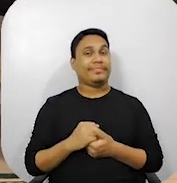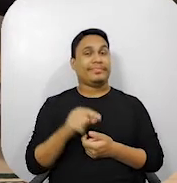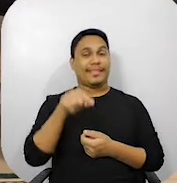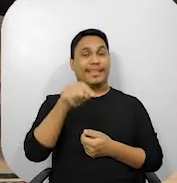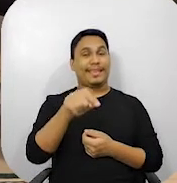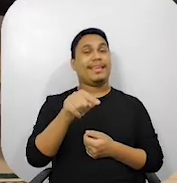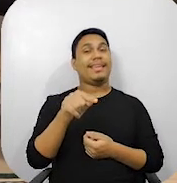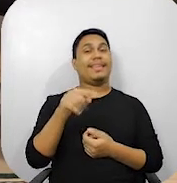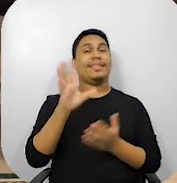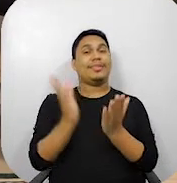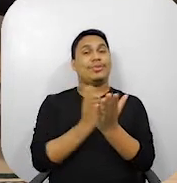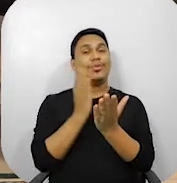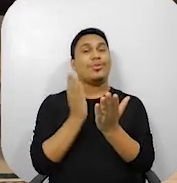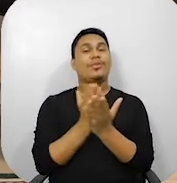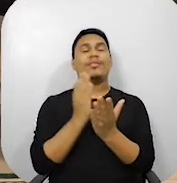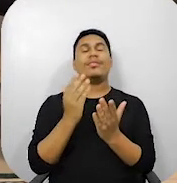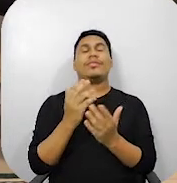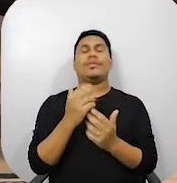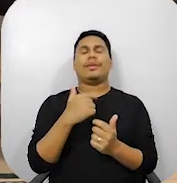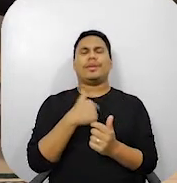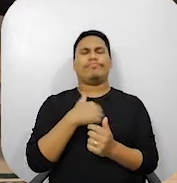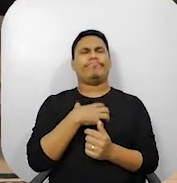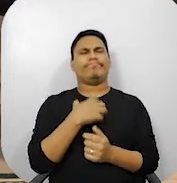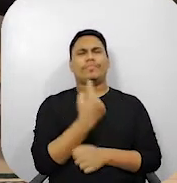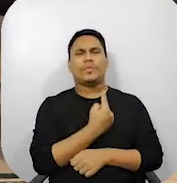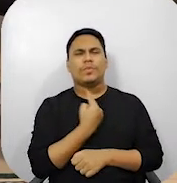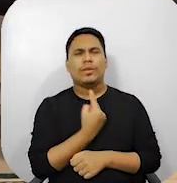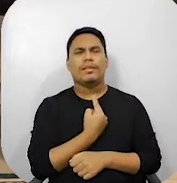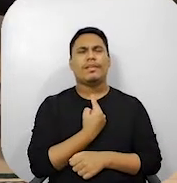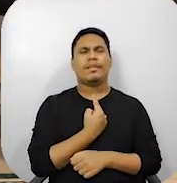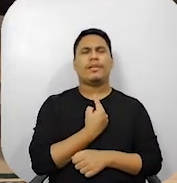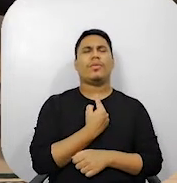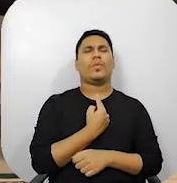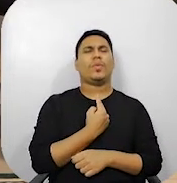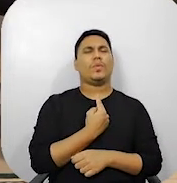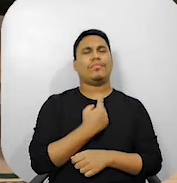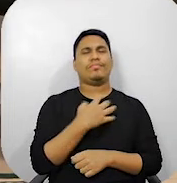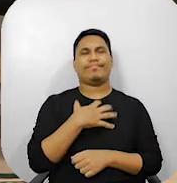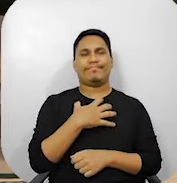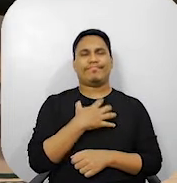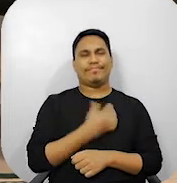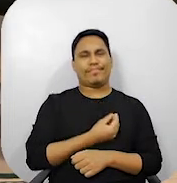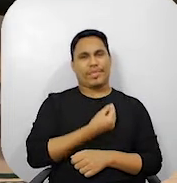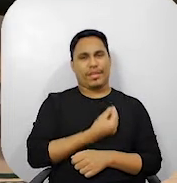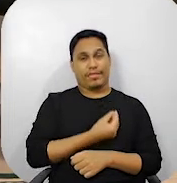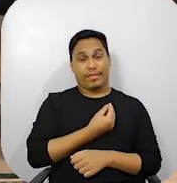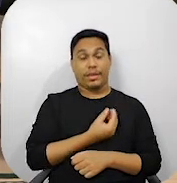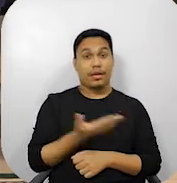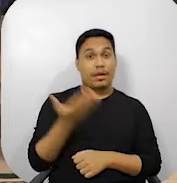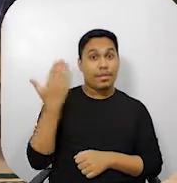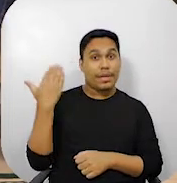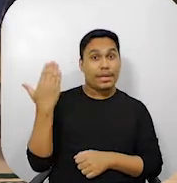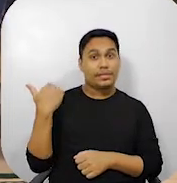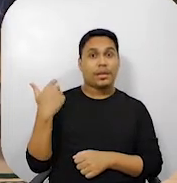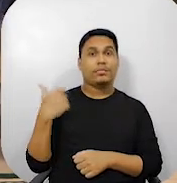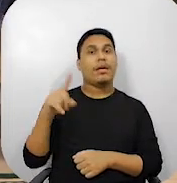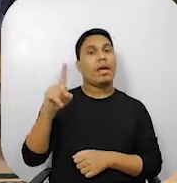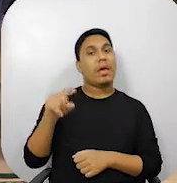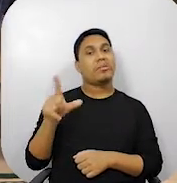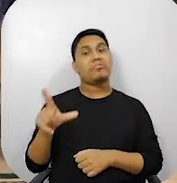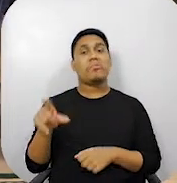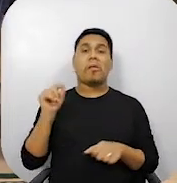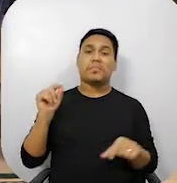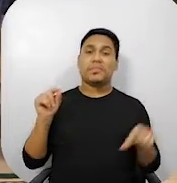é física e temporal na minha vida né antigamente era uma opção que eu podia